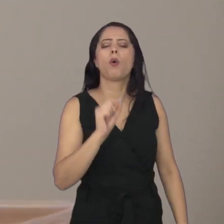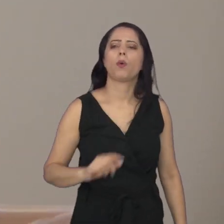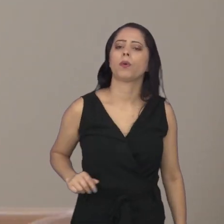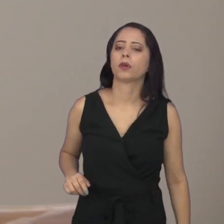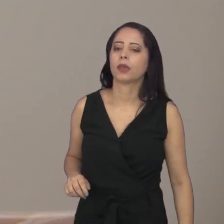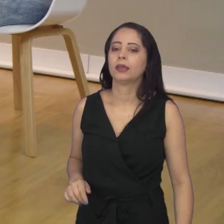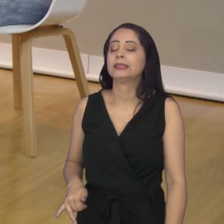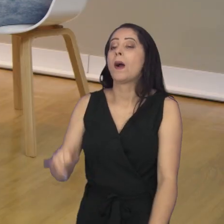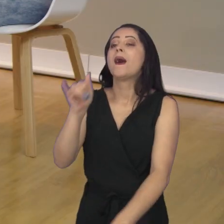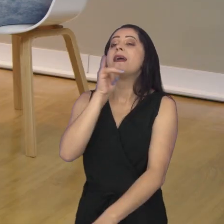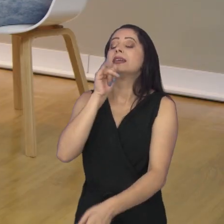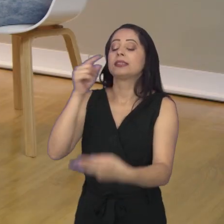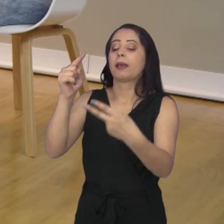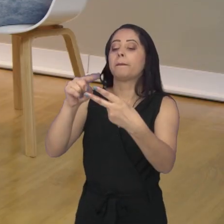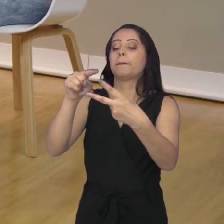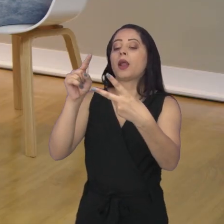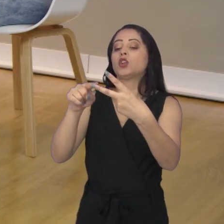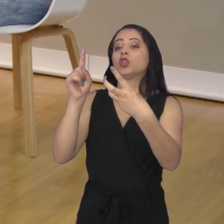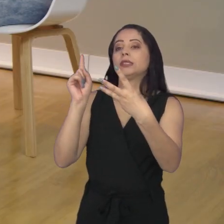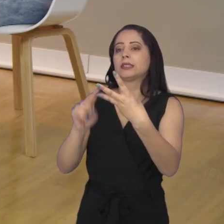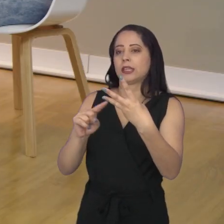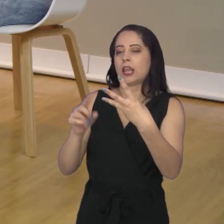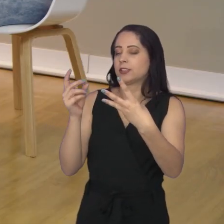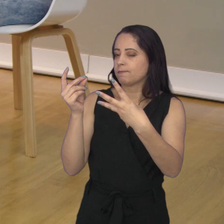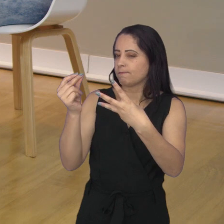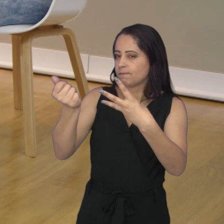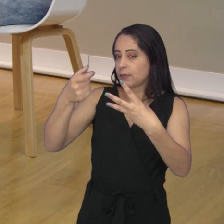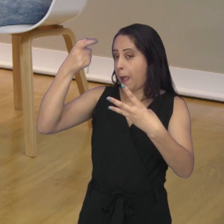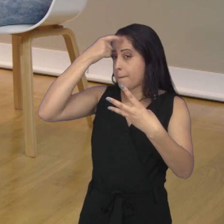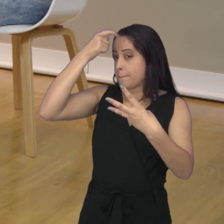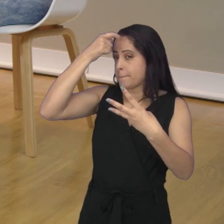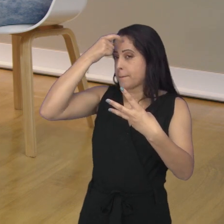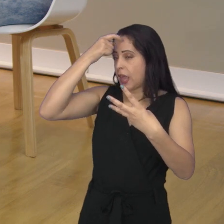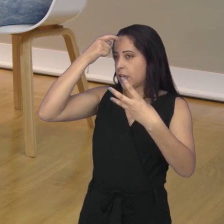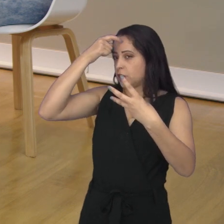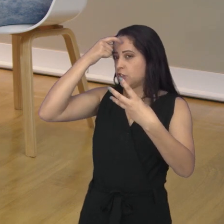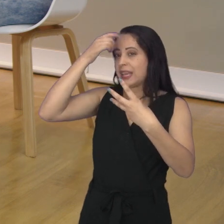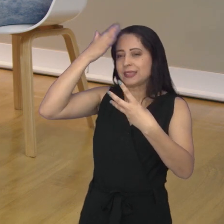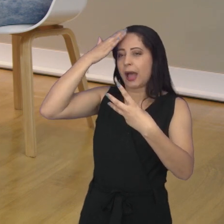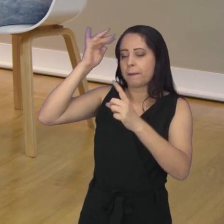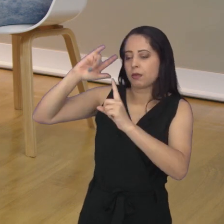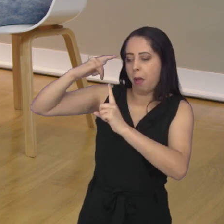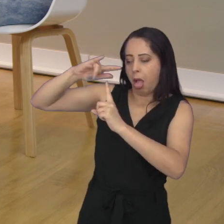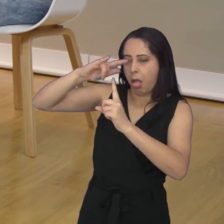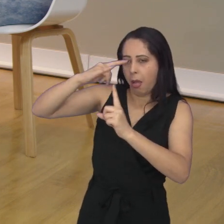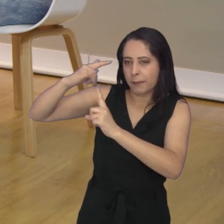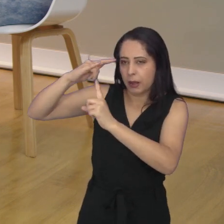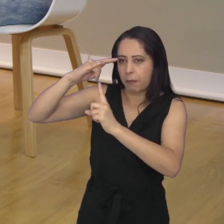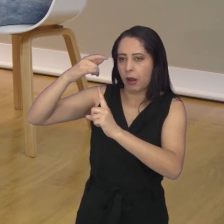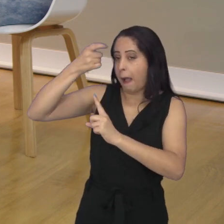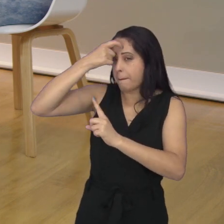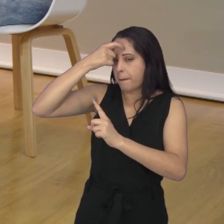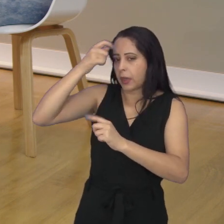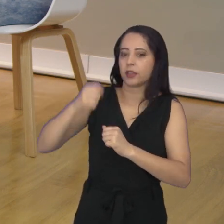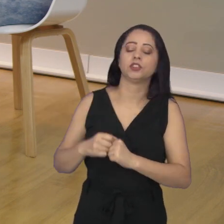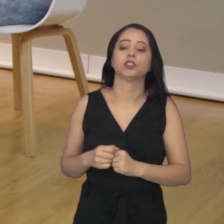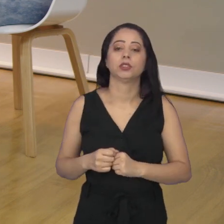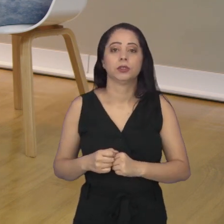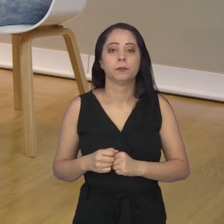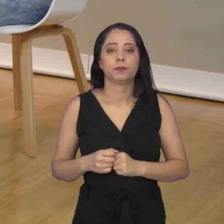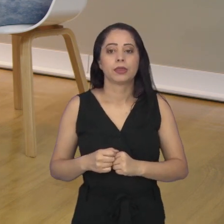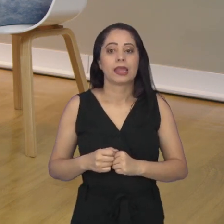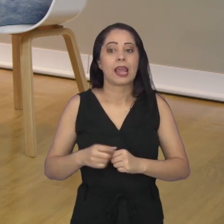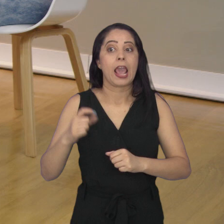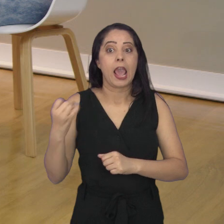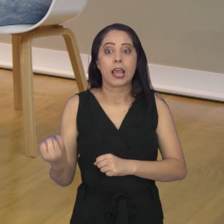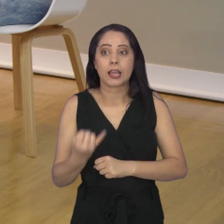pode usar? Bom, eu vou dar exemplo de 3 gatilhos mentais que são os mais utilizados, né? Primeiro de tudo, é muito importante você